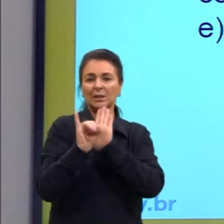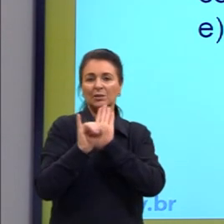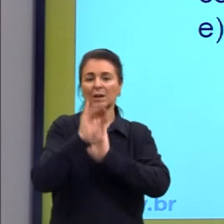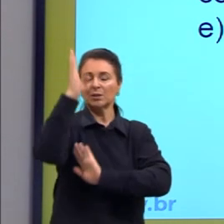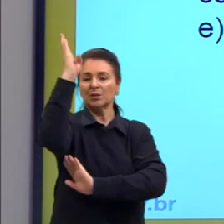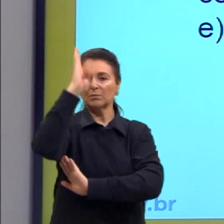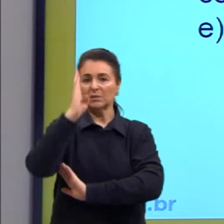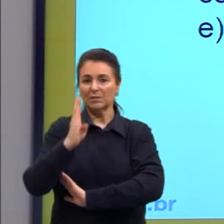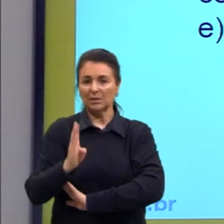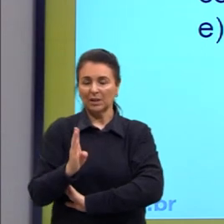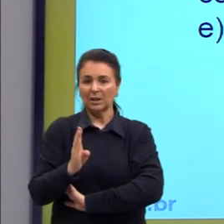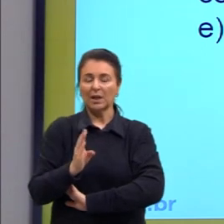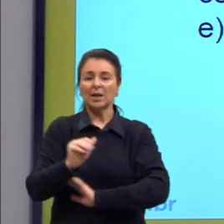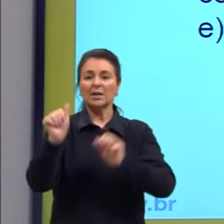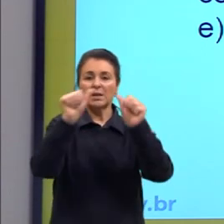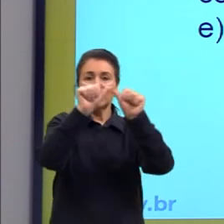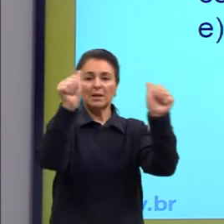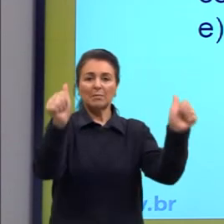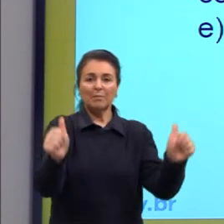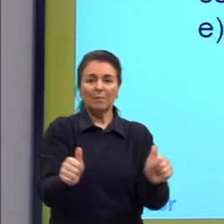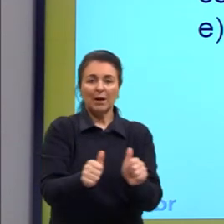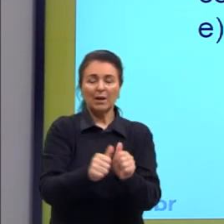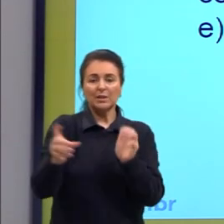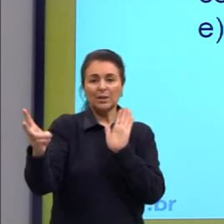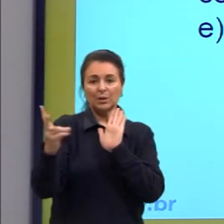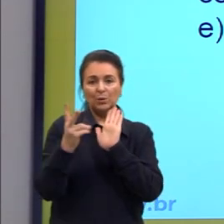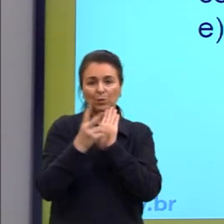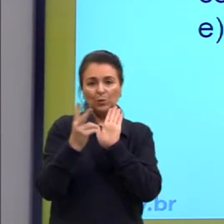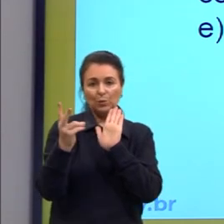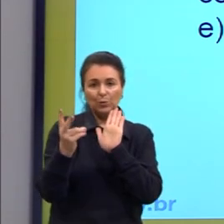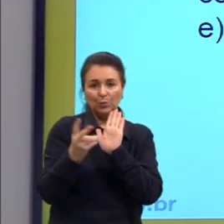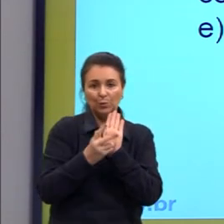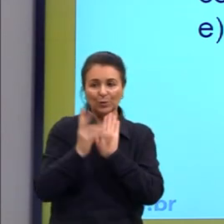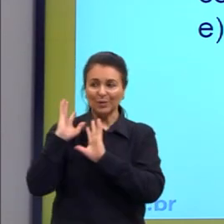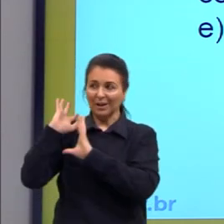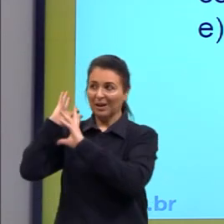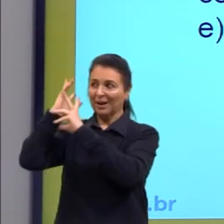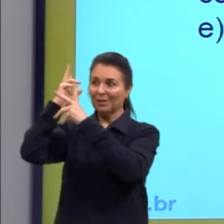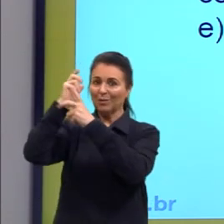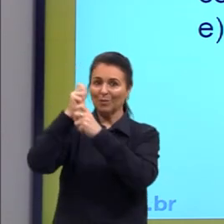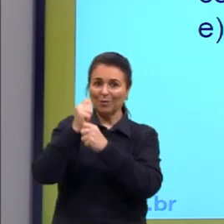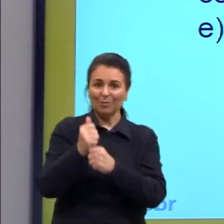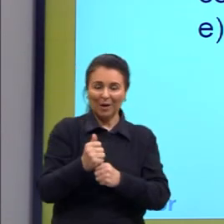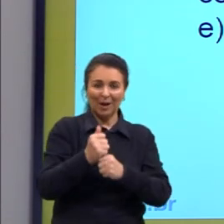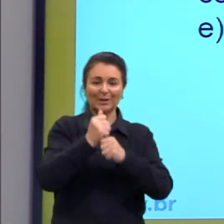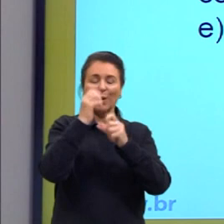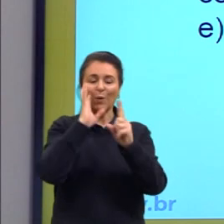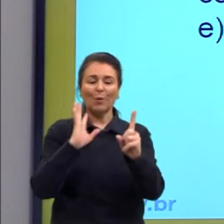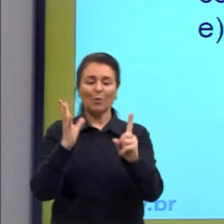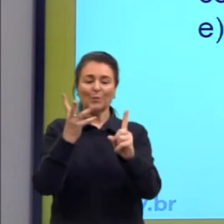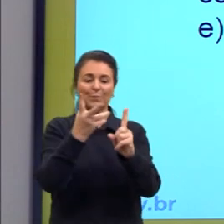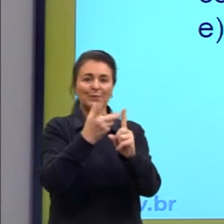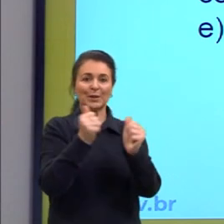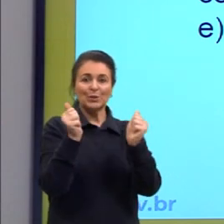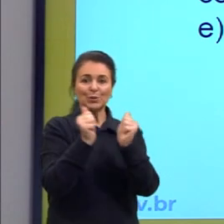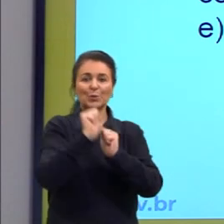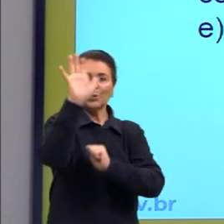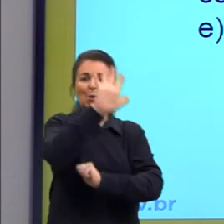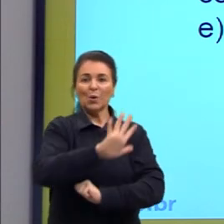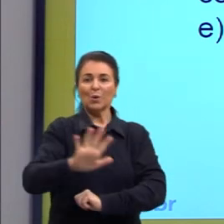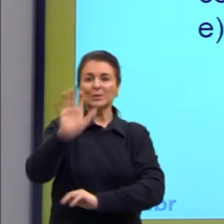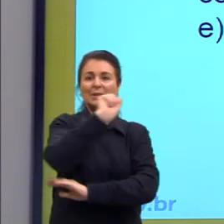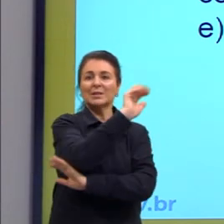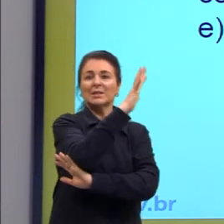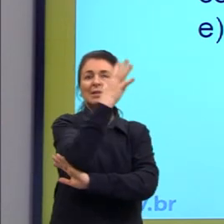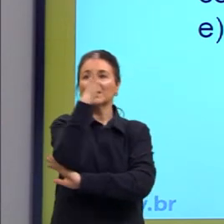brasileira EA figura do índio é retomada como um elemento idealizado junto ao Senado da natureza